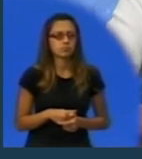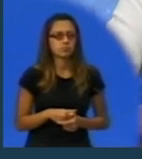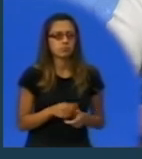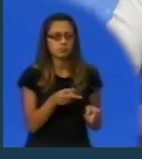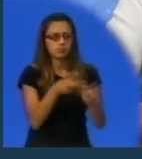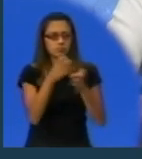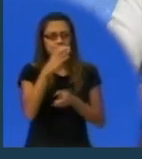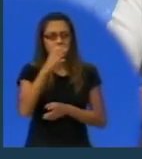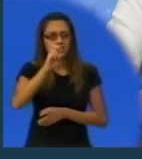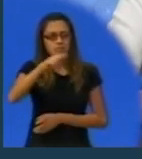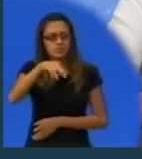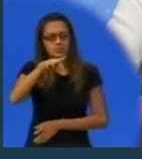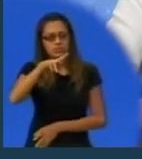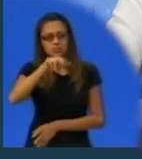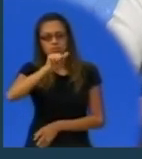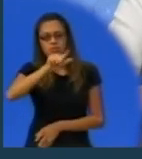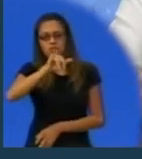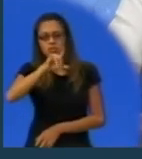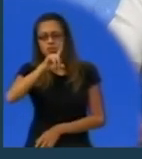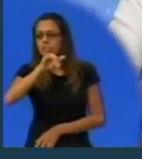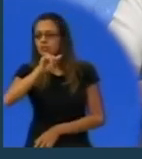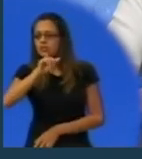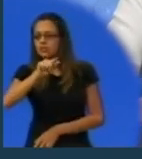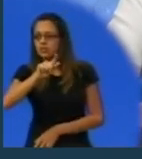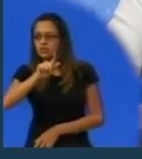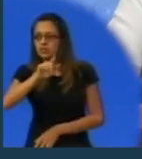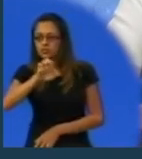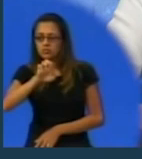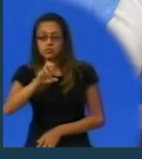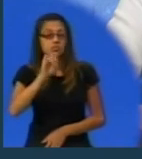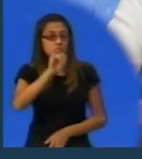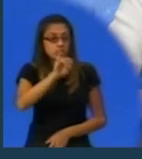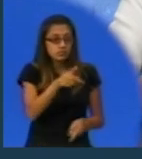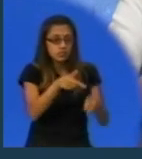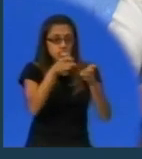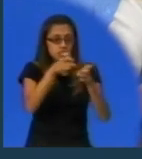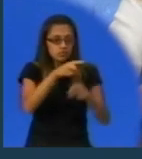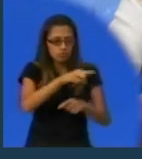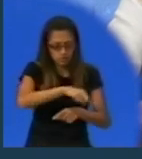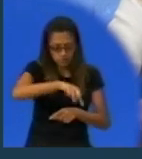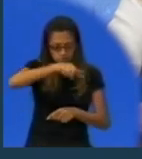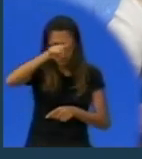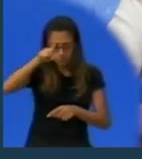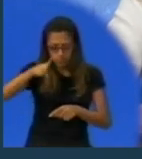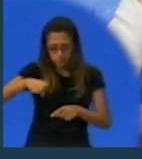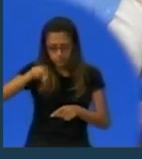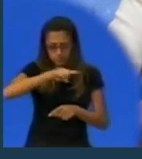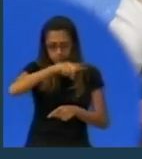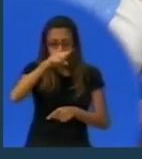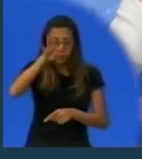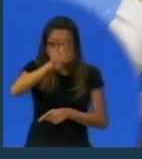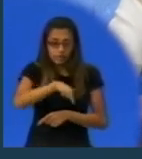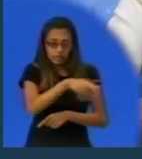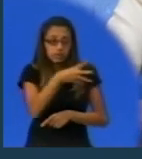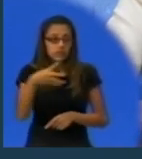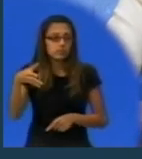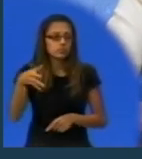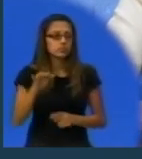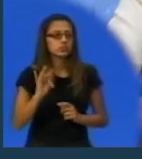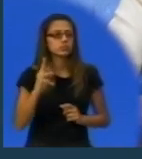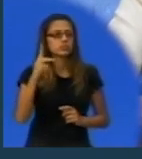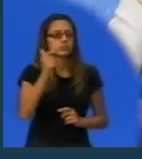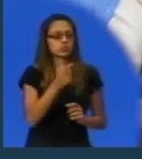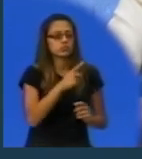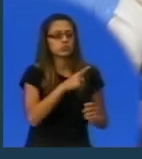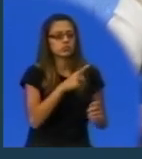dos valores. É possível observar naquelas 4 curvas lá do gráfico apresentado no slide que todos os